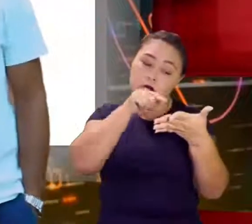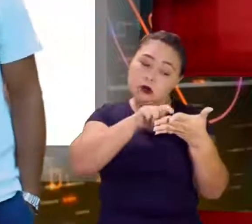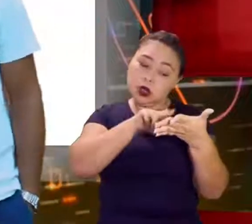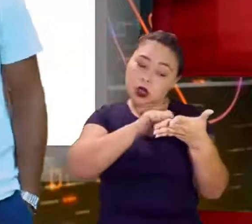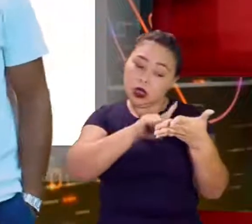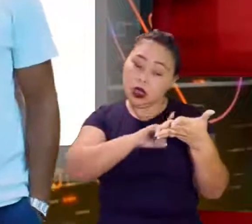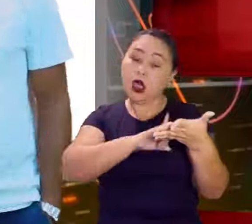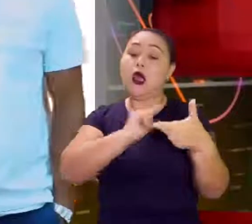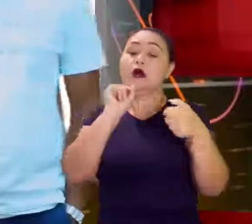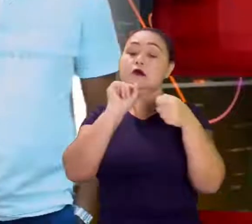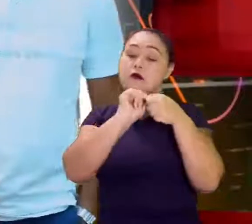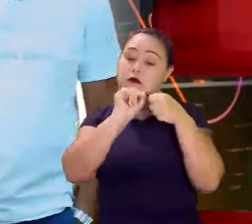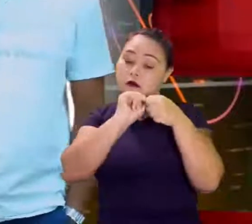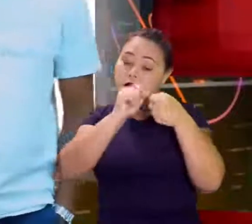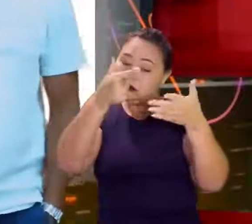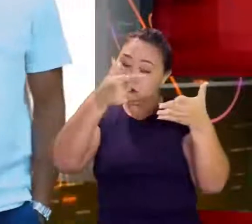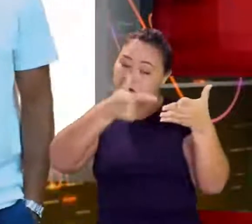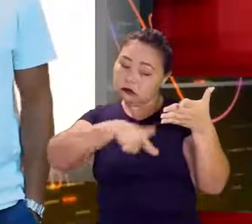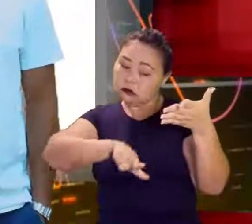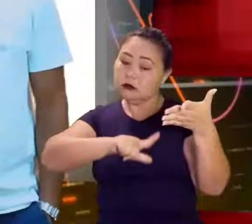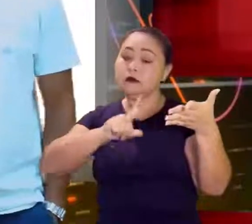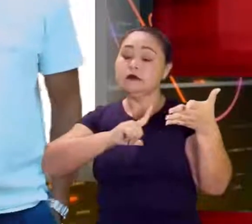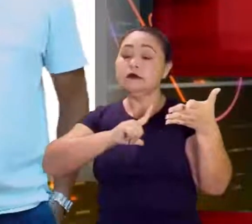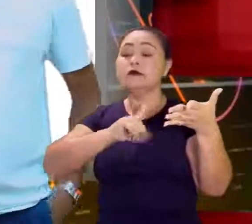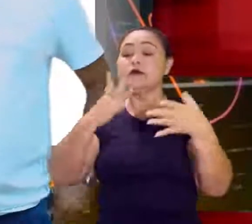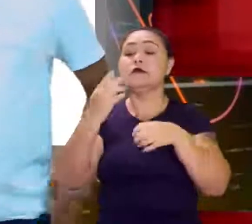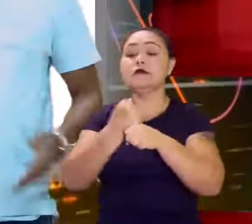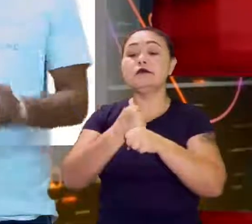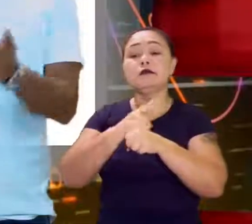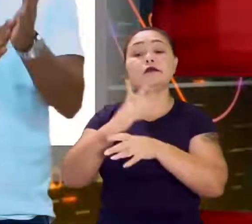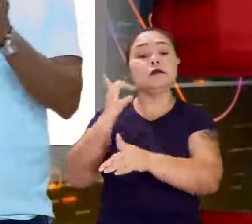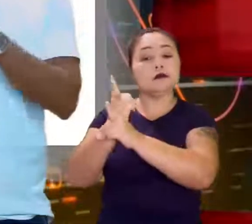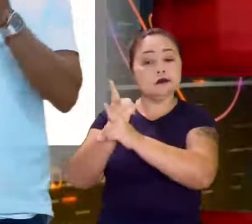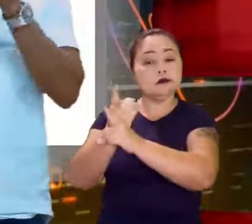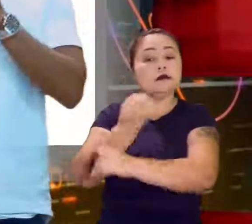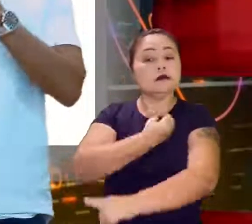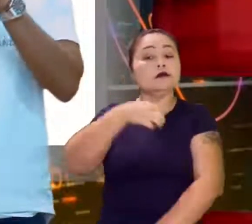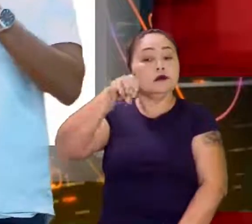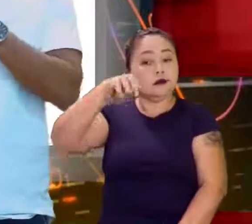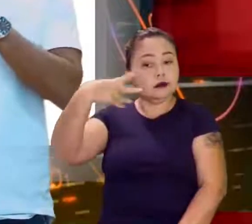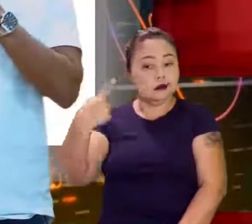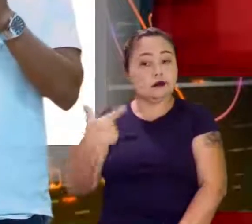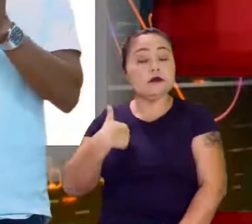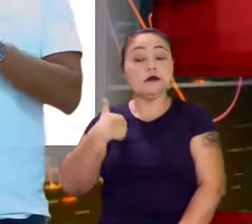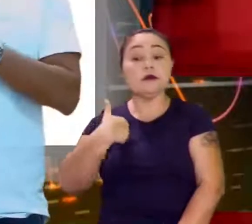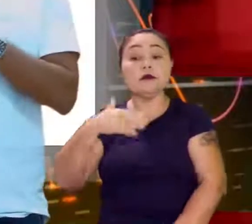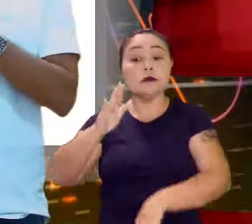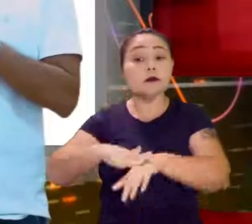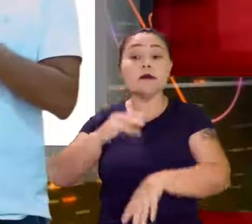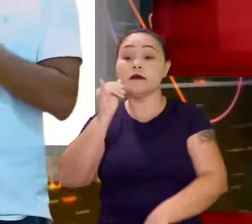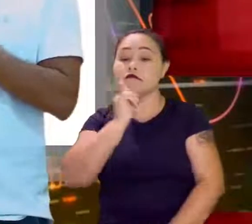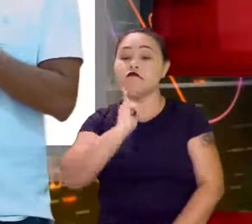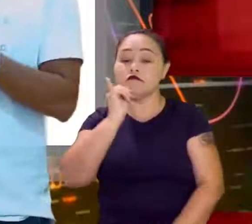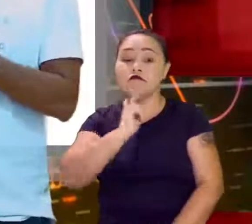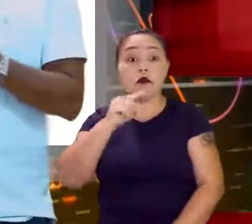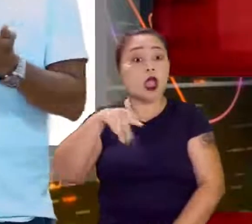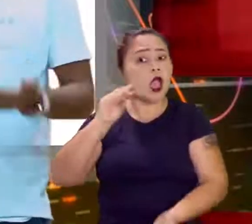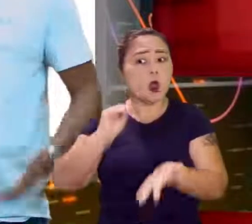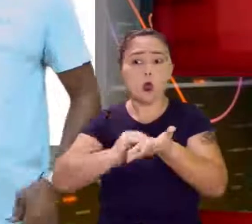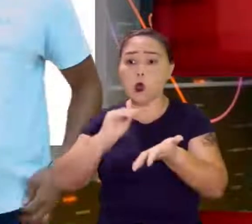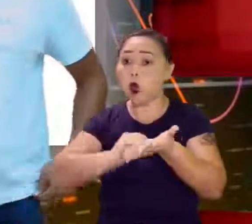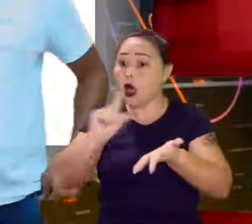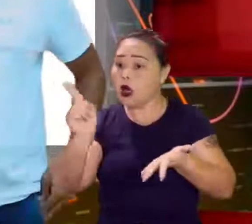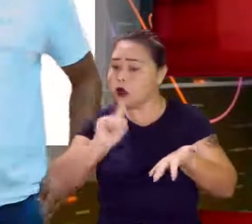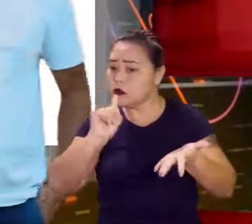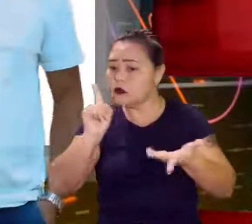razão e refaça a soma, porque tem que chegar lá naquele número ali, tá bom? Beleza. Mais exemplo? Mais um. Aqui não Vamos lá. falta, aqui a